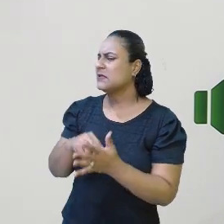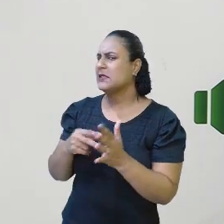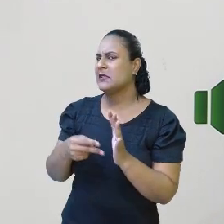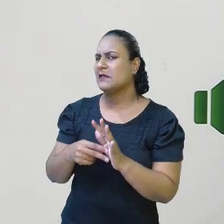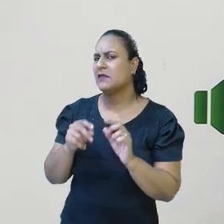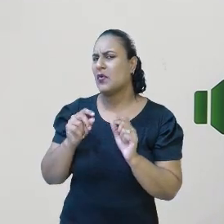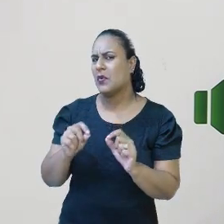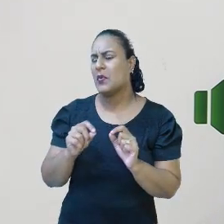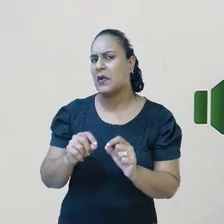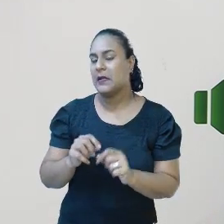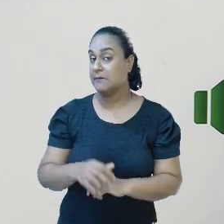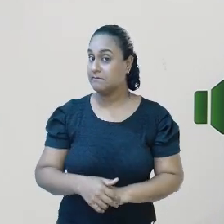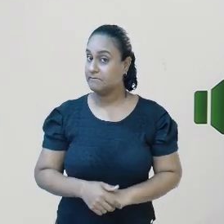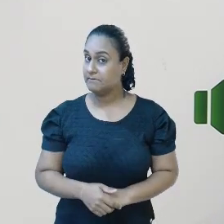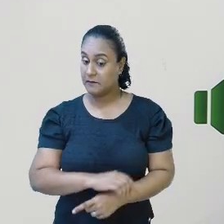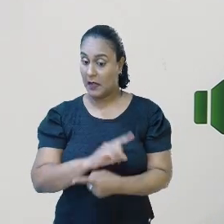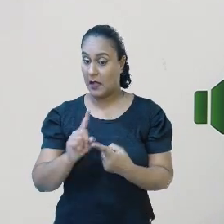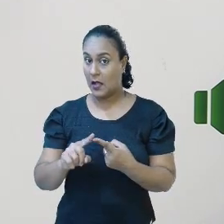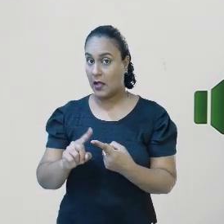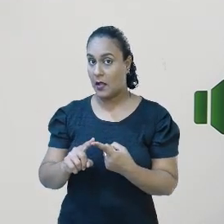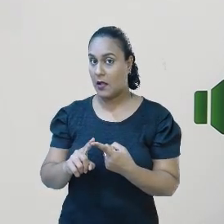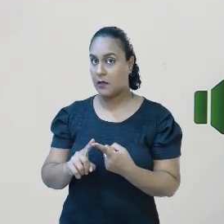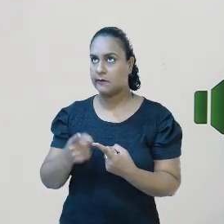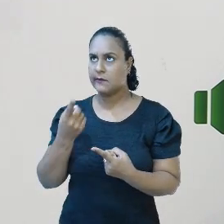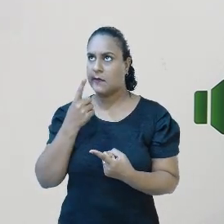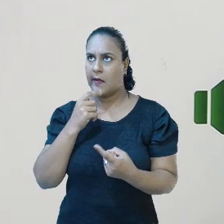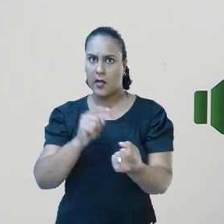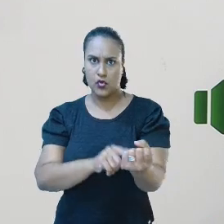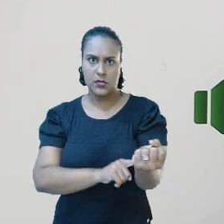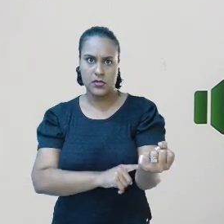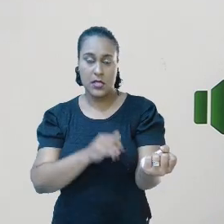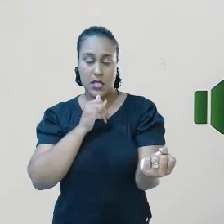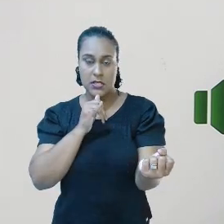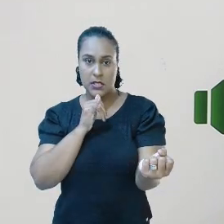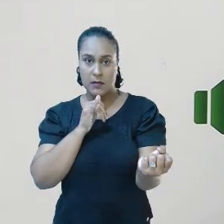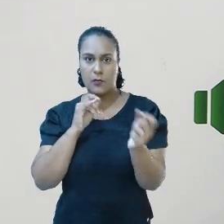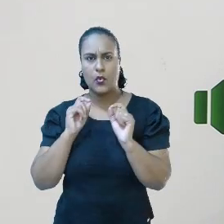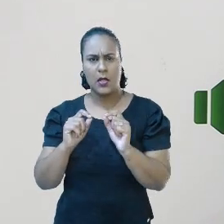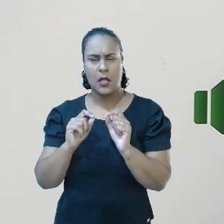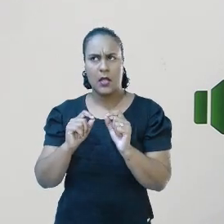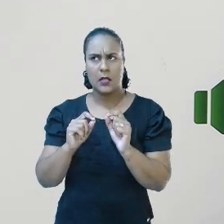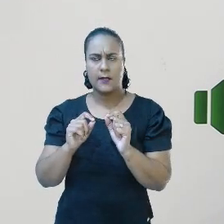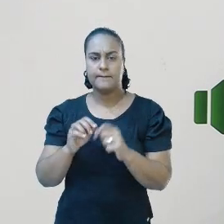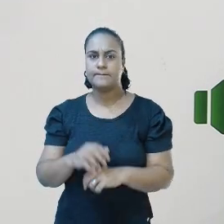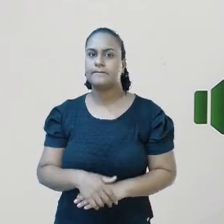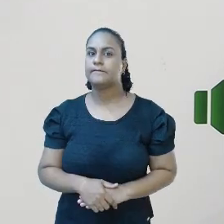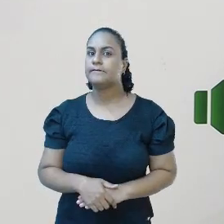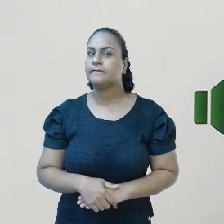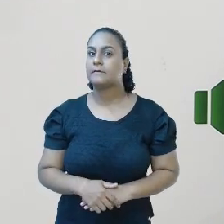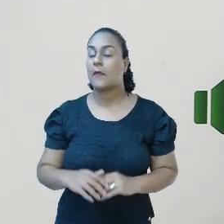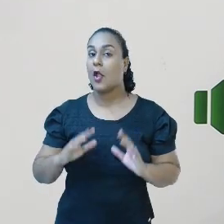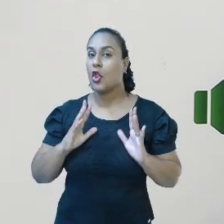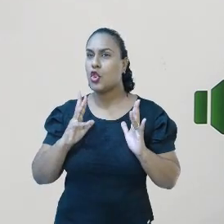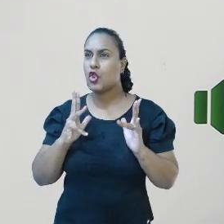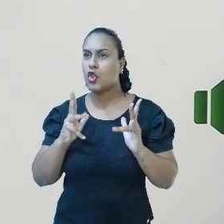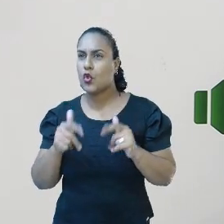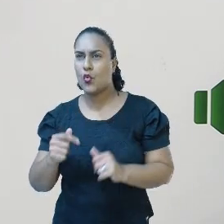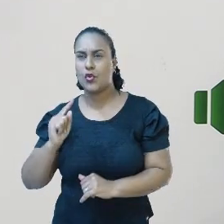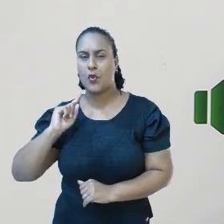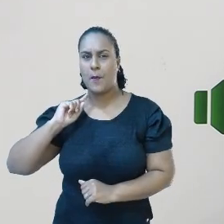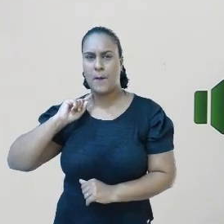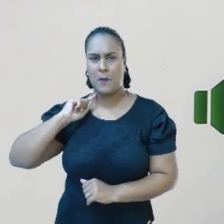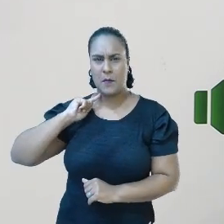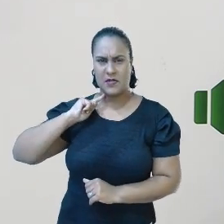a coagulação? Coagulação do sangue, por exemplo. Seria todos esses dejetos,